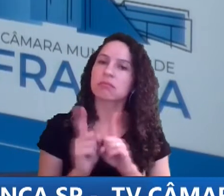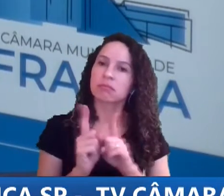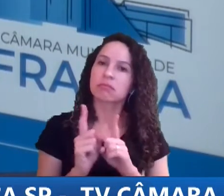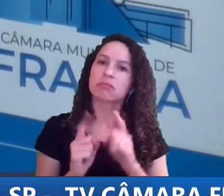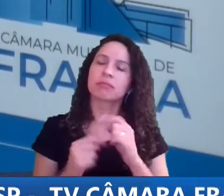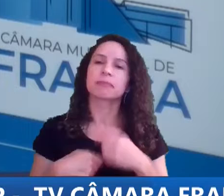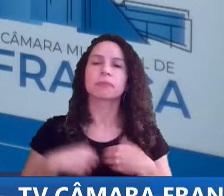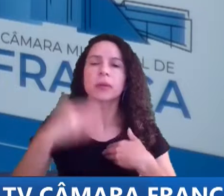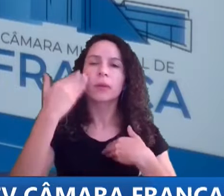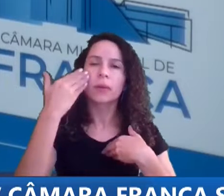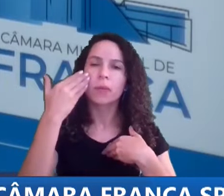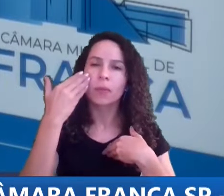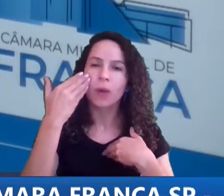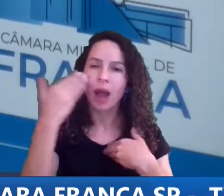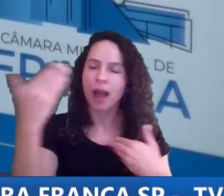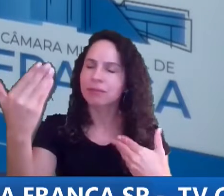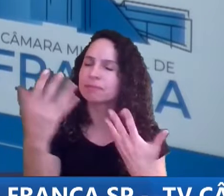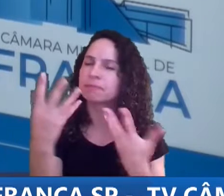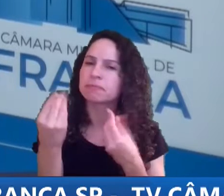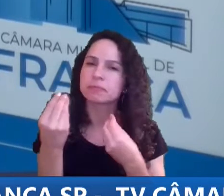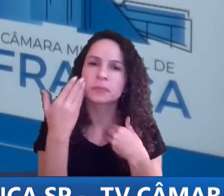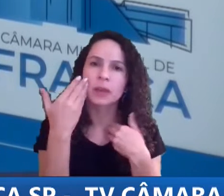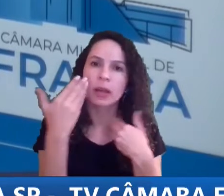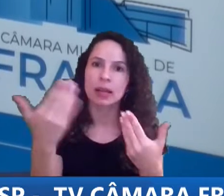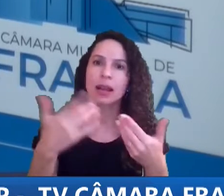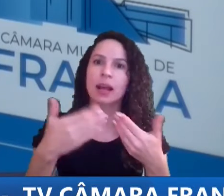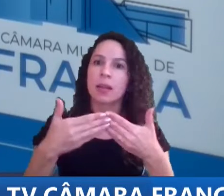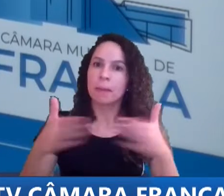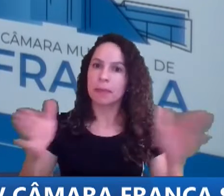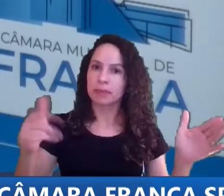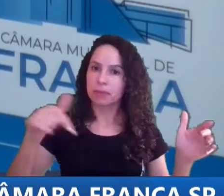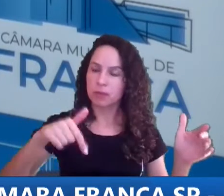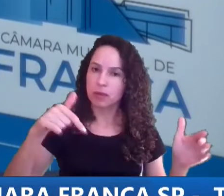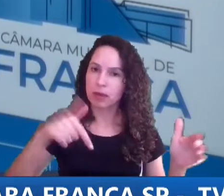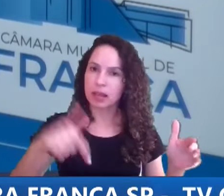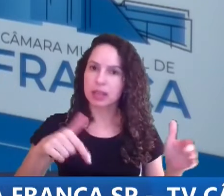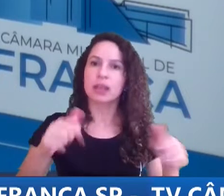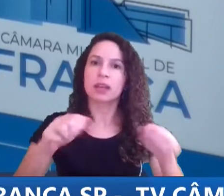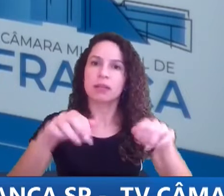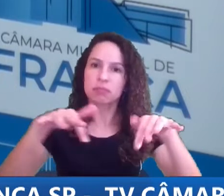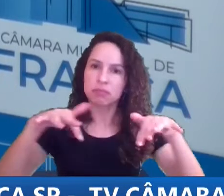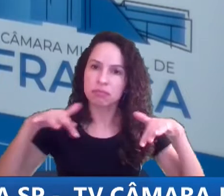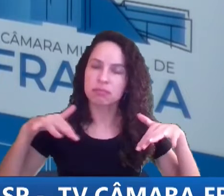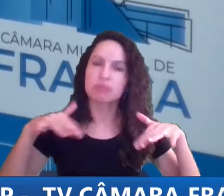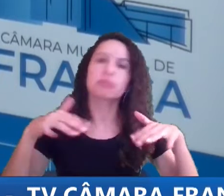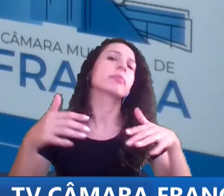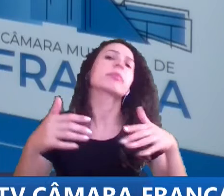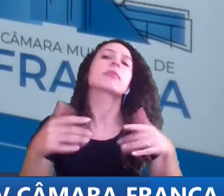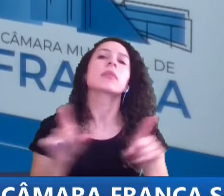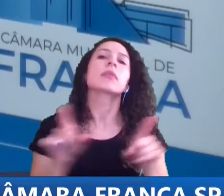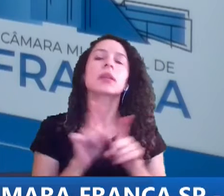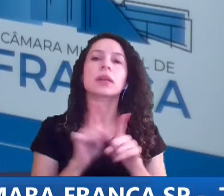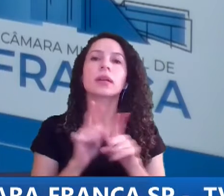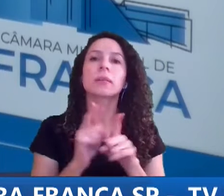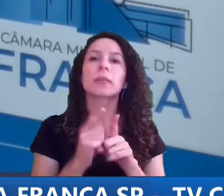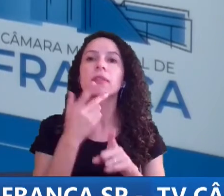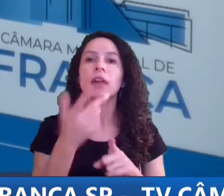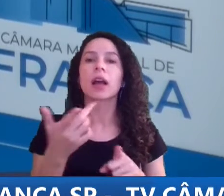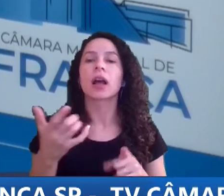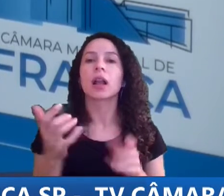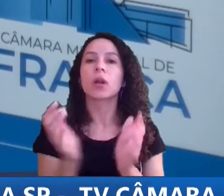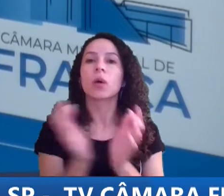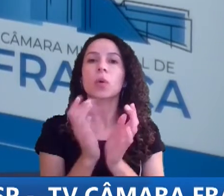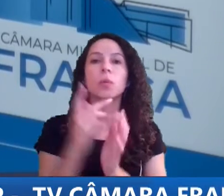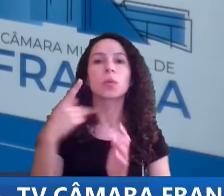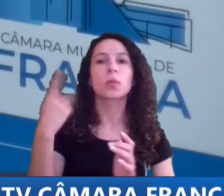Agradeço imensamente o espaço concedido para o Fórum, para o Ministério Público, e digo que a Promotoria da Infância e Juventude está à